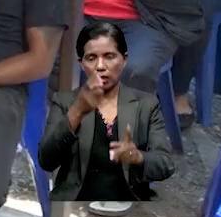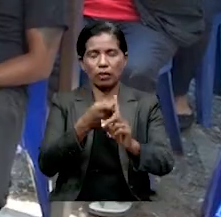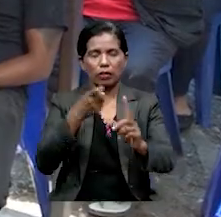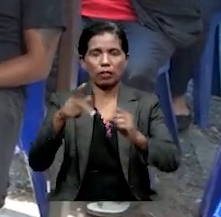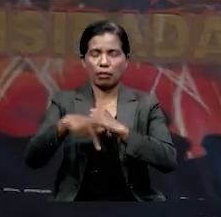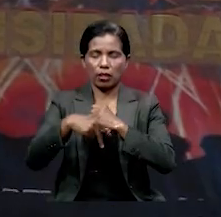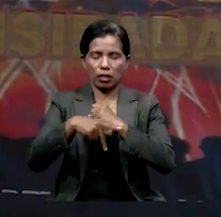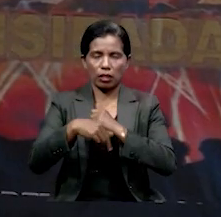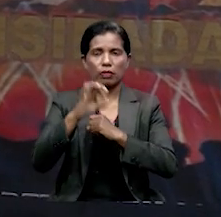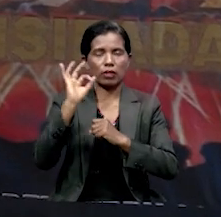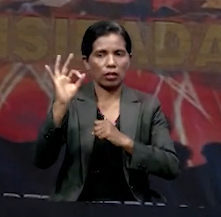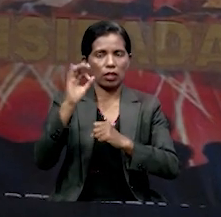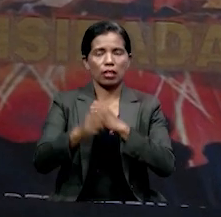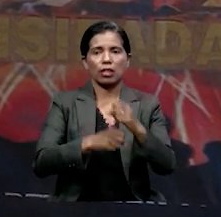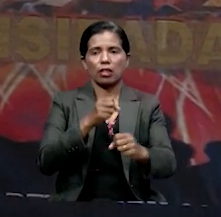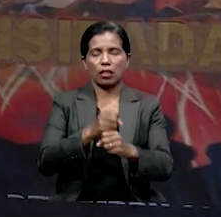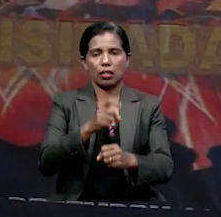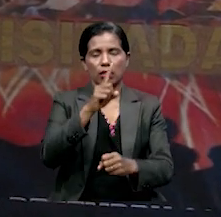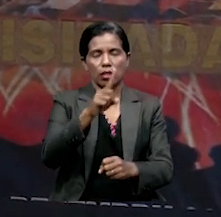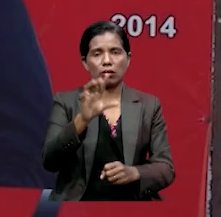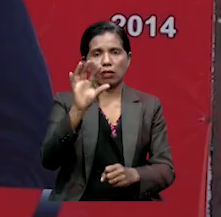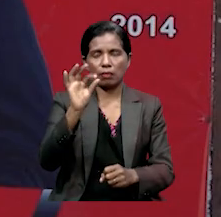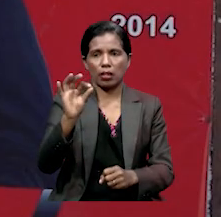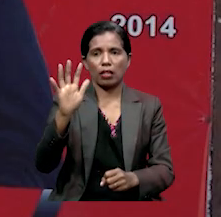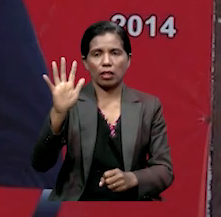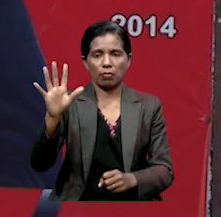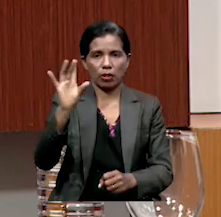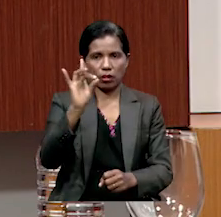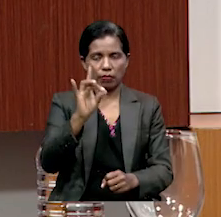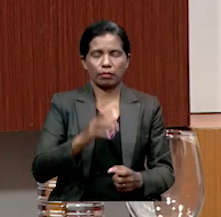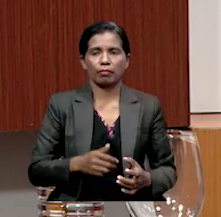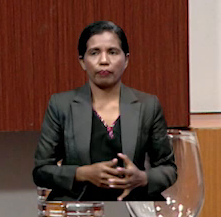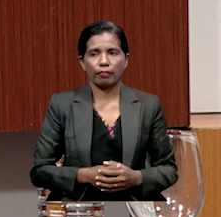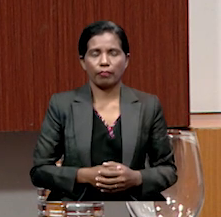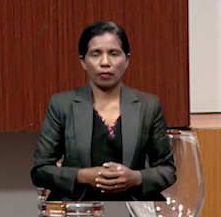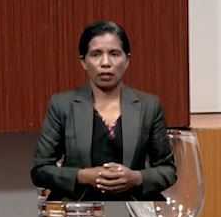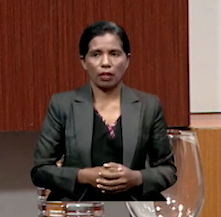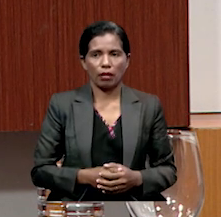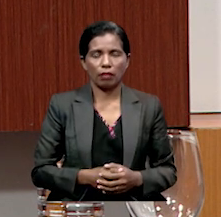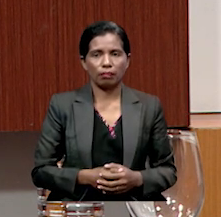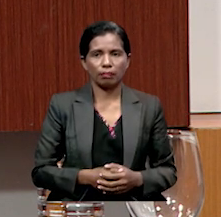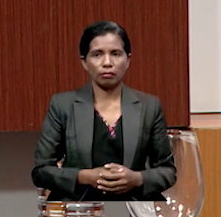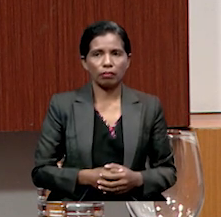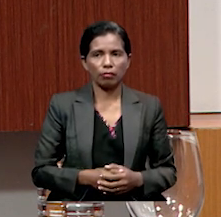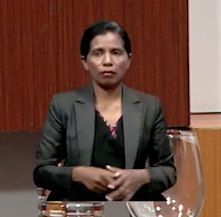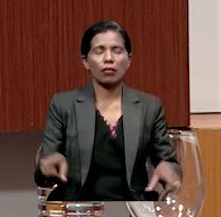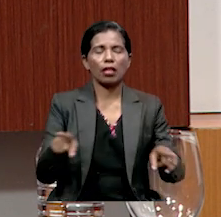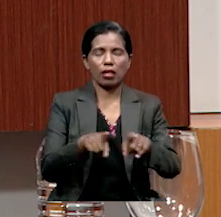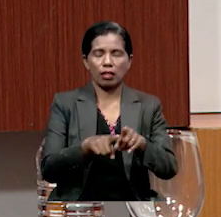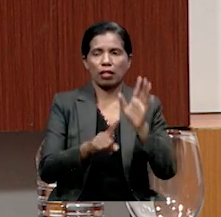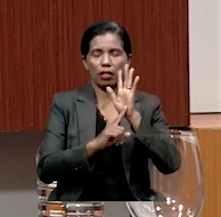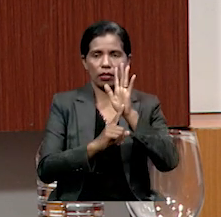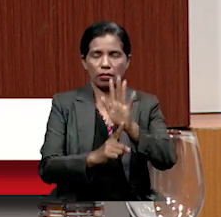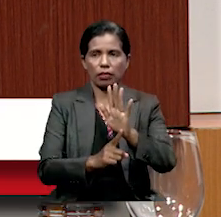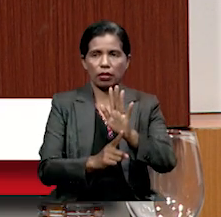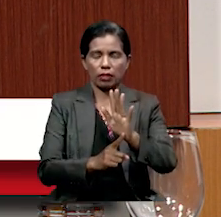existência desde tina reunida atusia hitu nulu resin lima. Ika norma dan ba general Lerene, ni hasa insulta bo tida